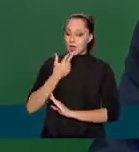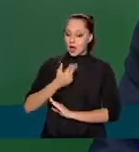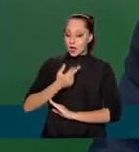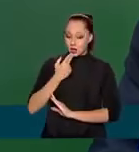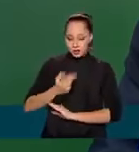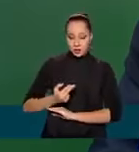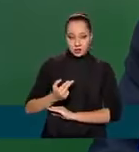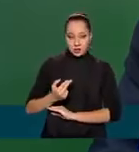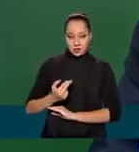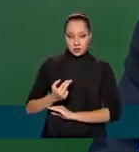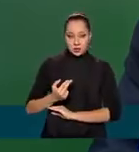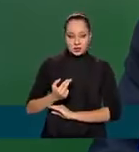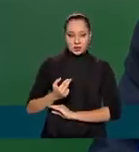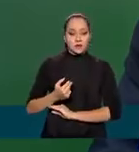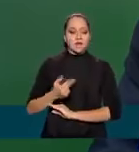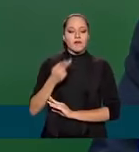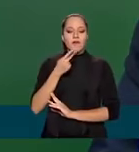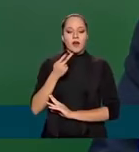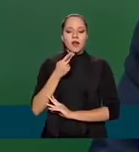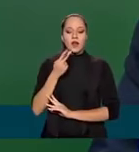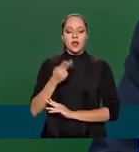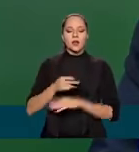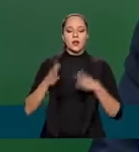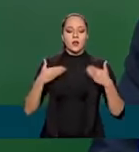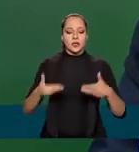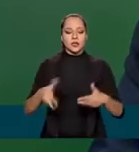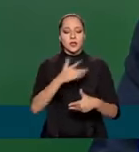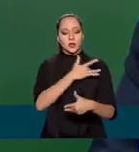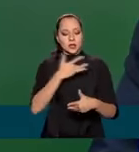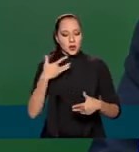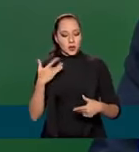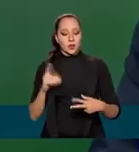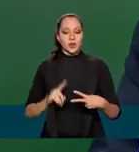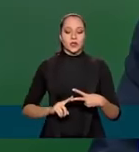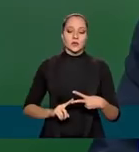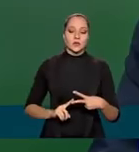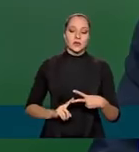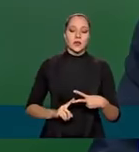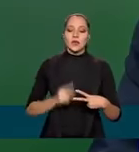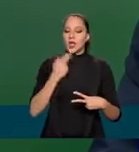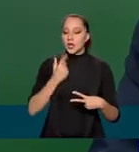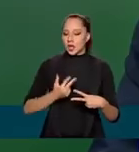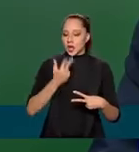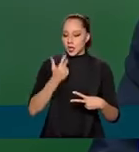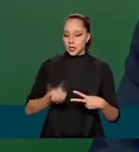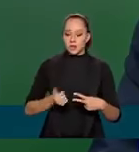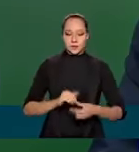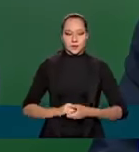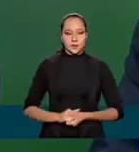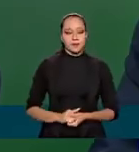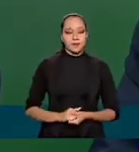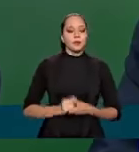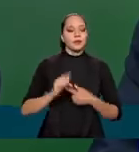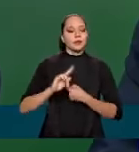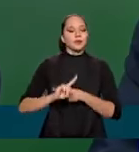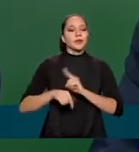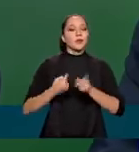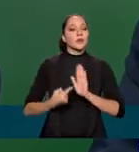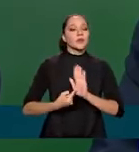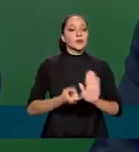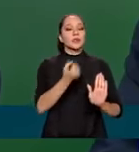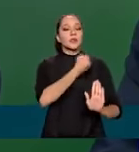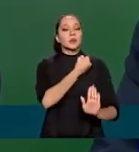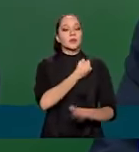fala do Ministério da Saúde em inglês e depois ele